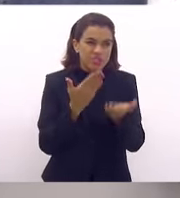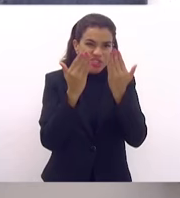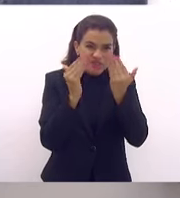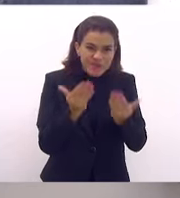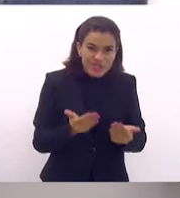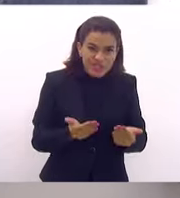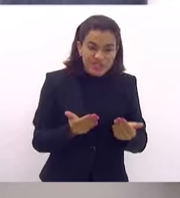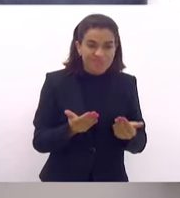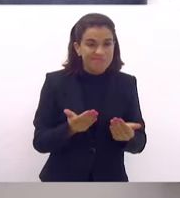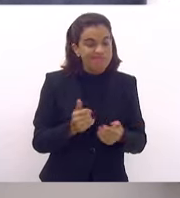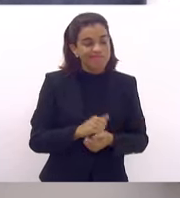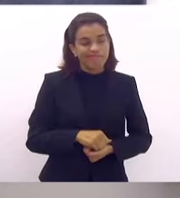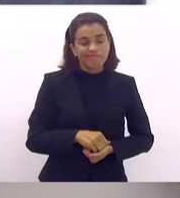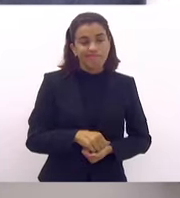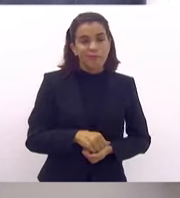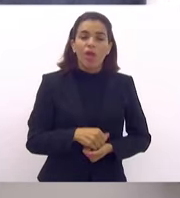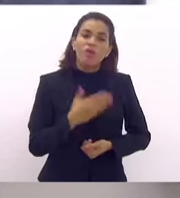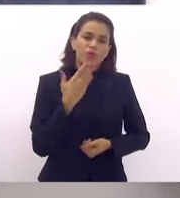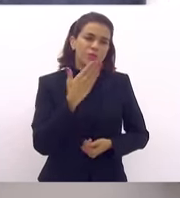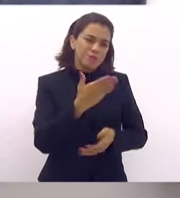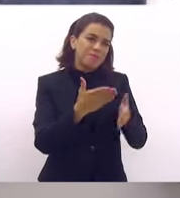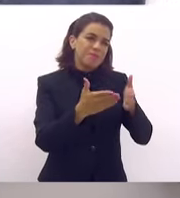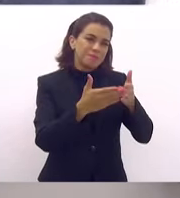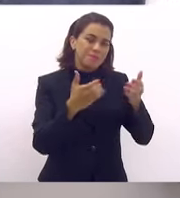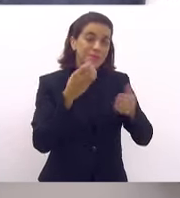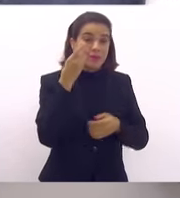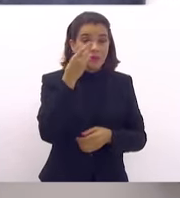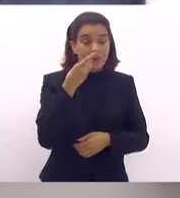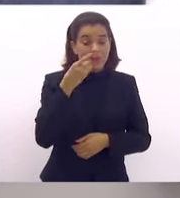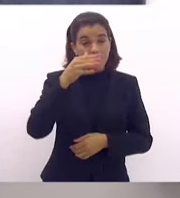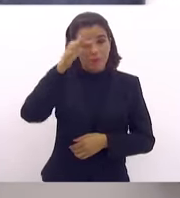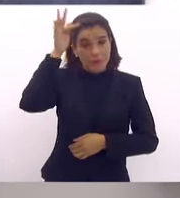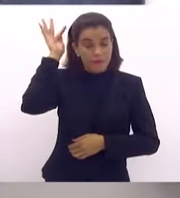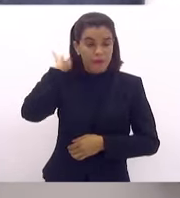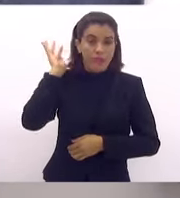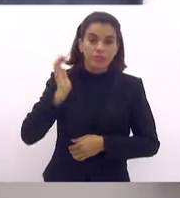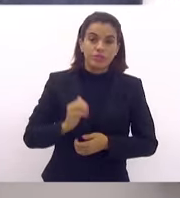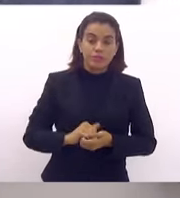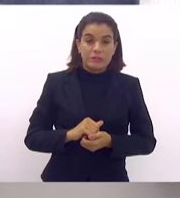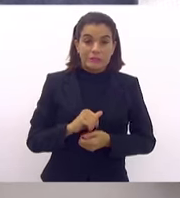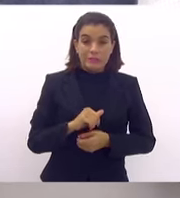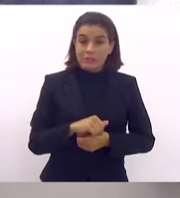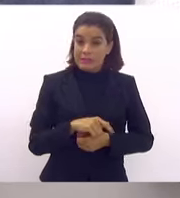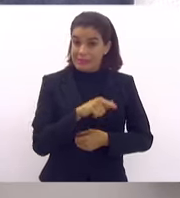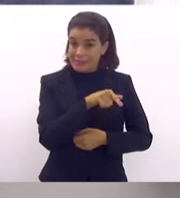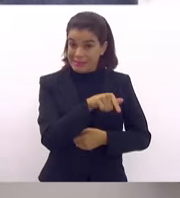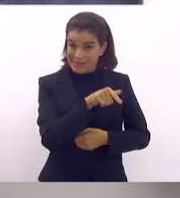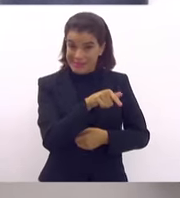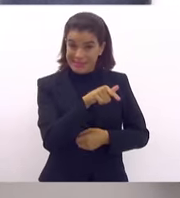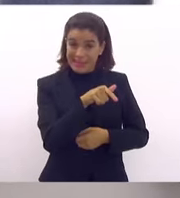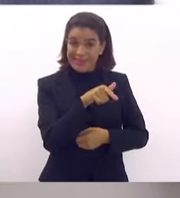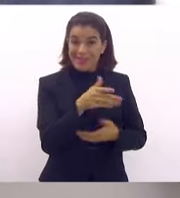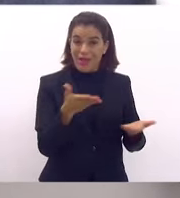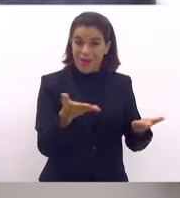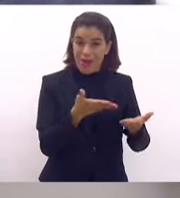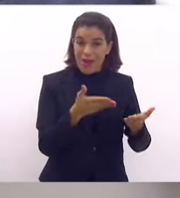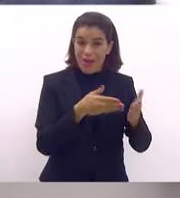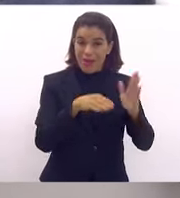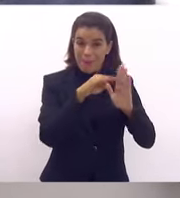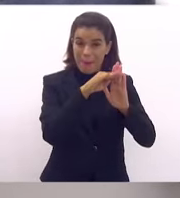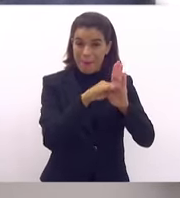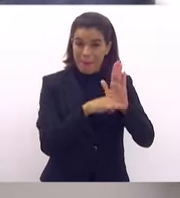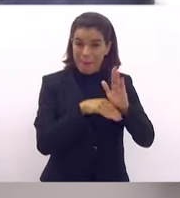queria fazer um apelo ao deputado Fred, que é o seguinte. Esse projeto, deputado Fred,